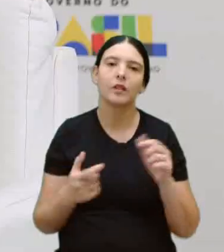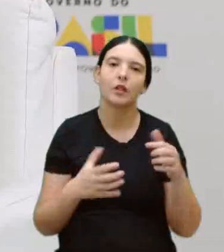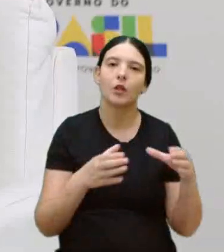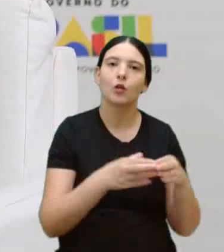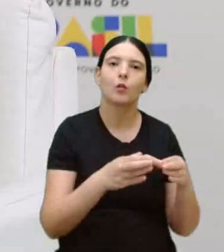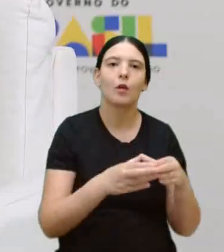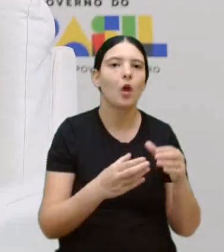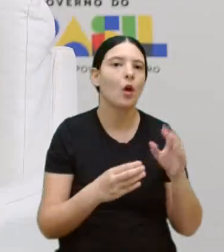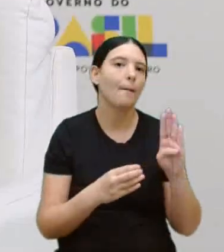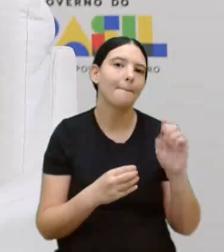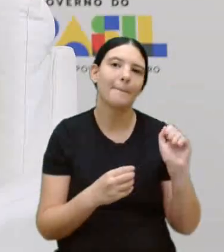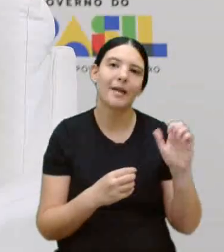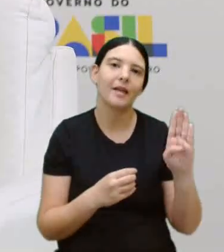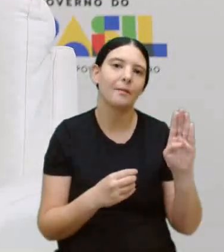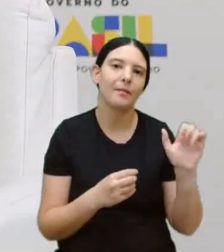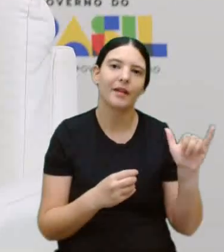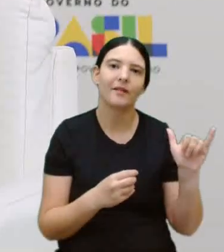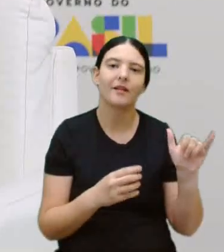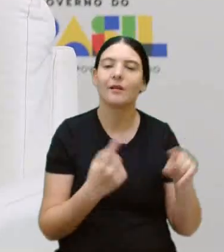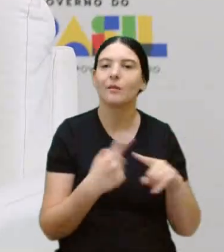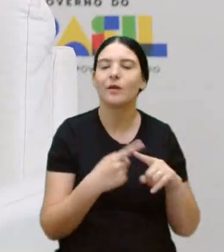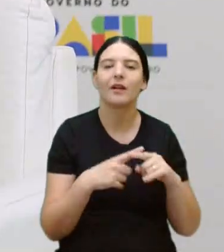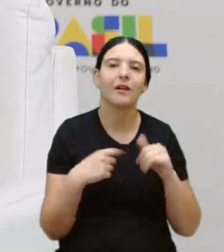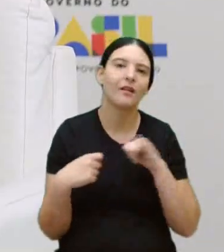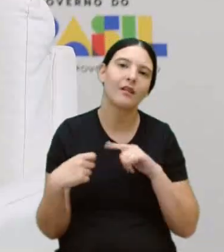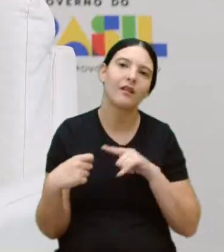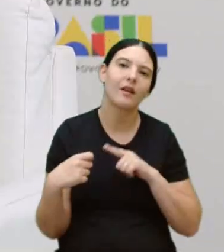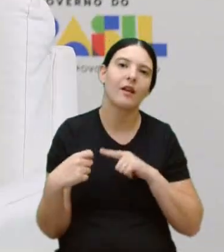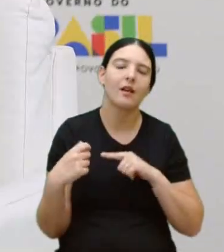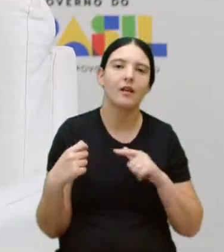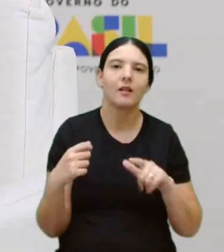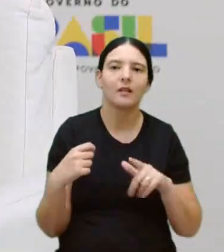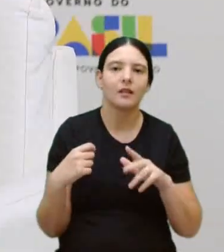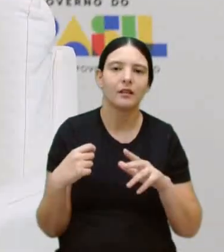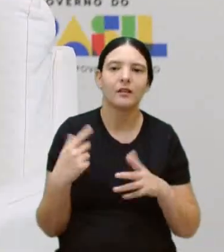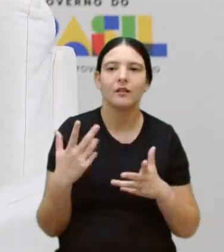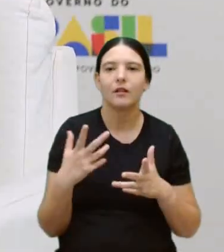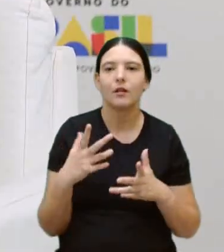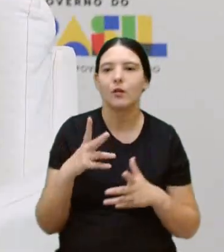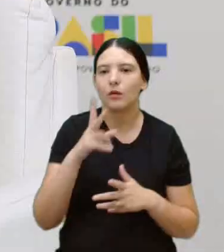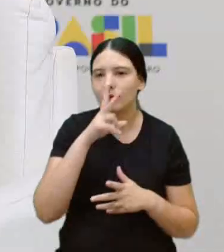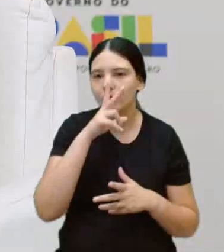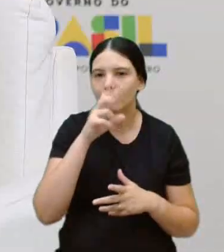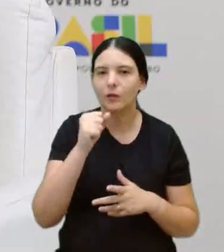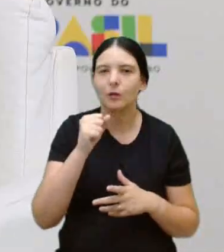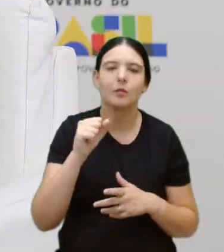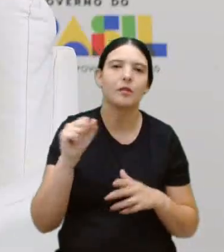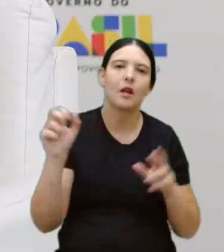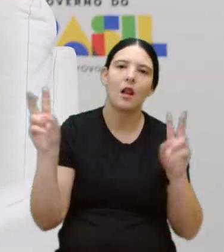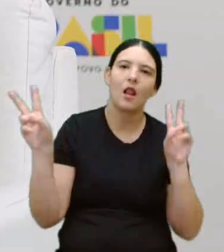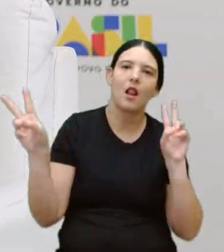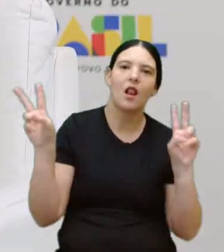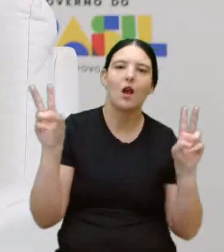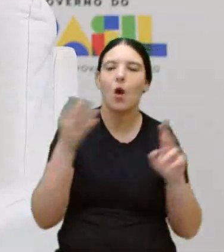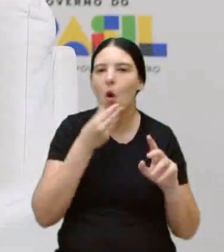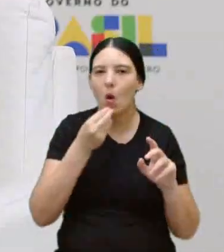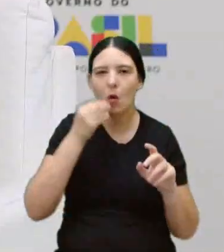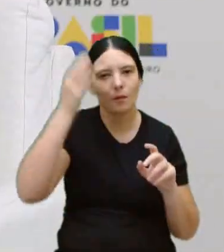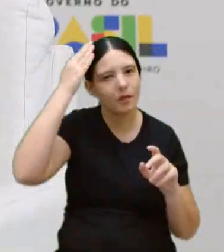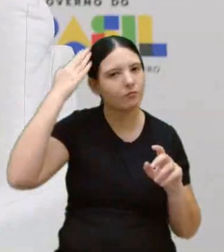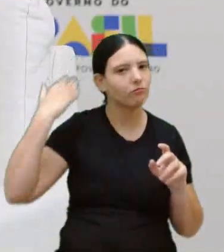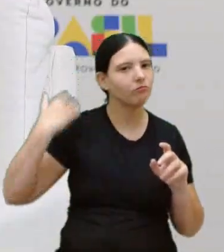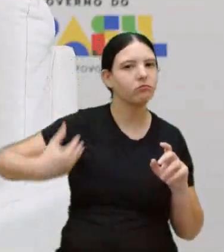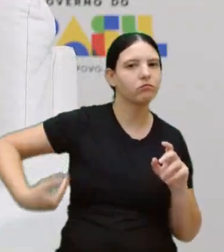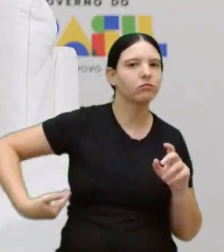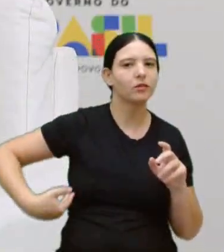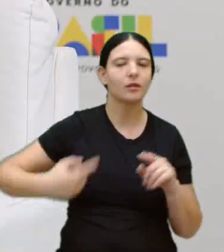baby boomer que participou, por exemplo, pelo movimento Flower Power, movimento hippie, onde os homens deixavam o cabelo crescer para não ter um marcador de